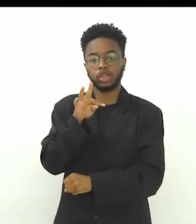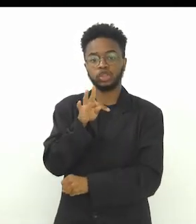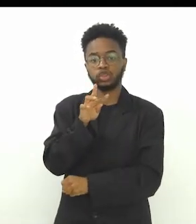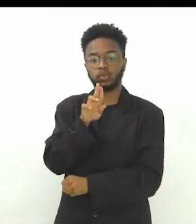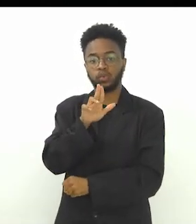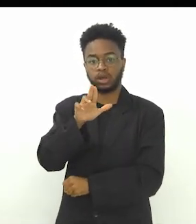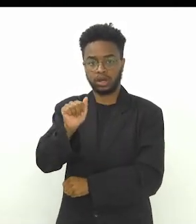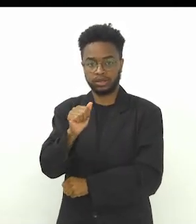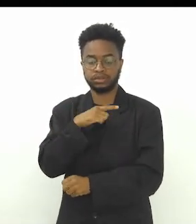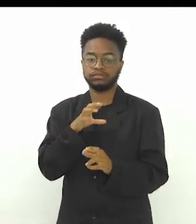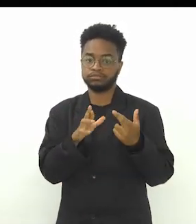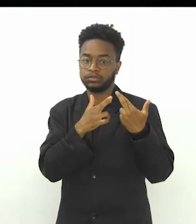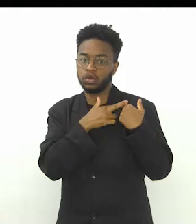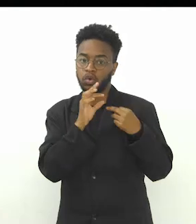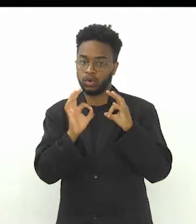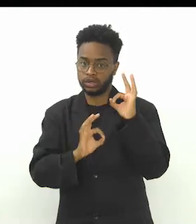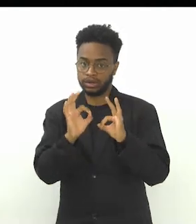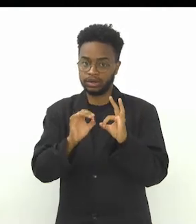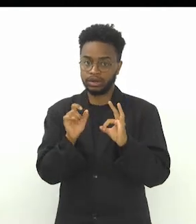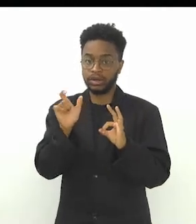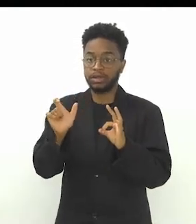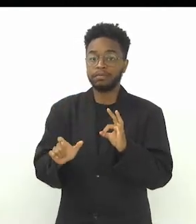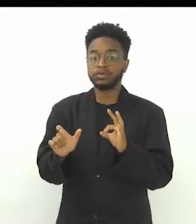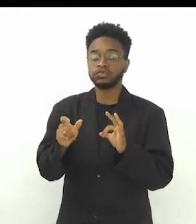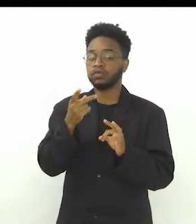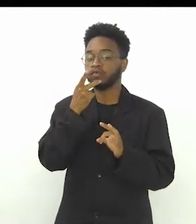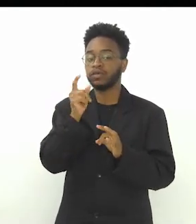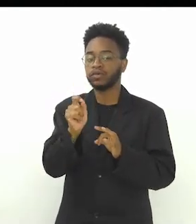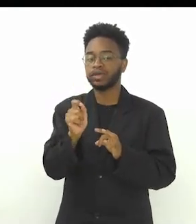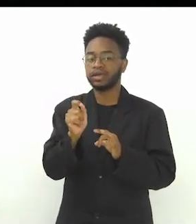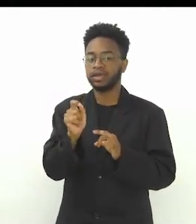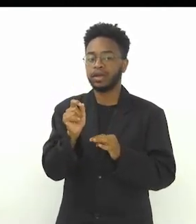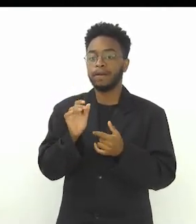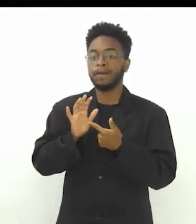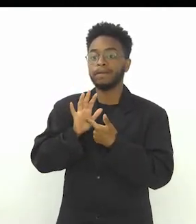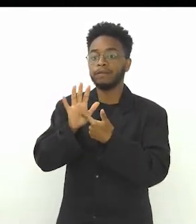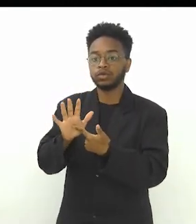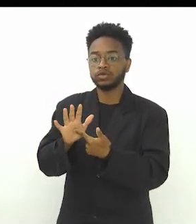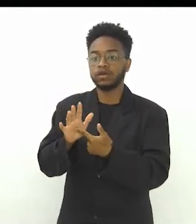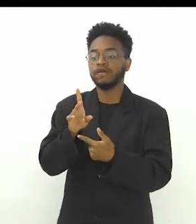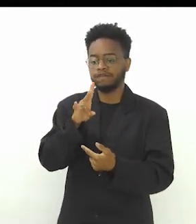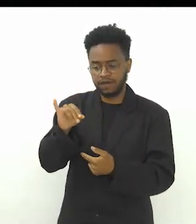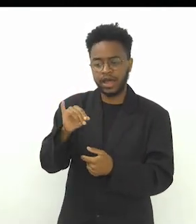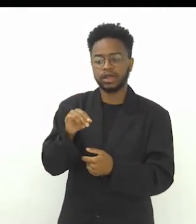do Carnaval, nos deu, que era a pessoa que ia dando esse...